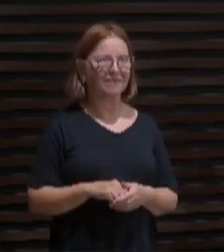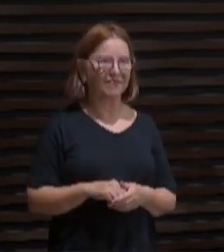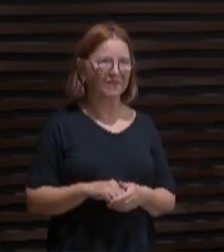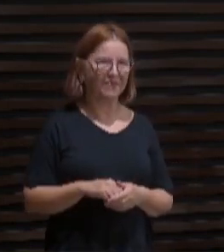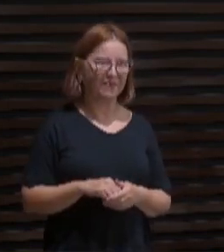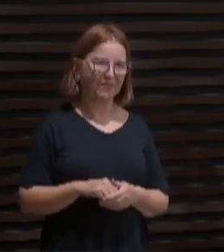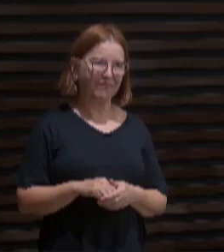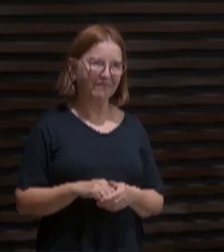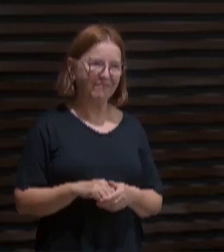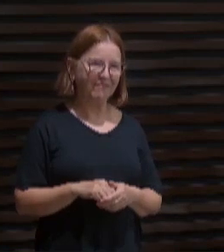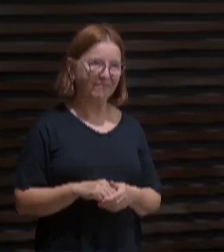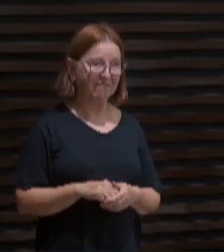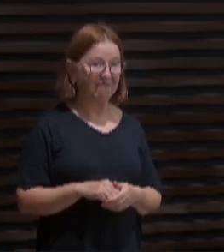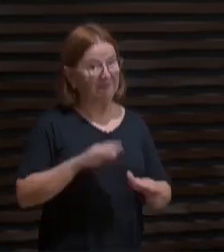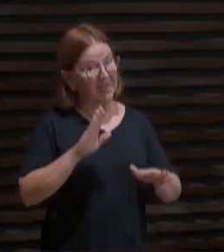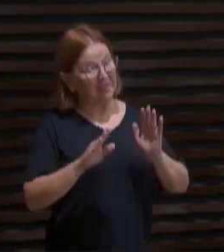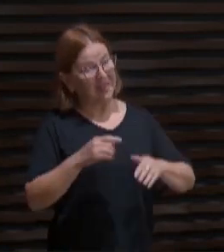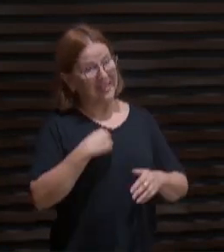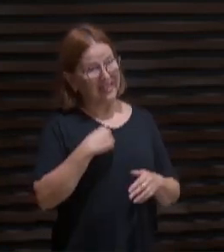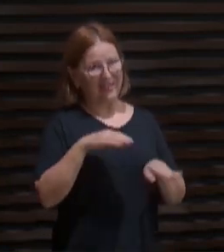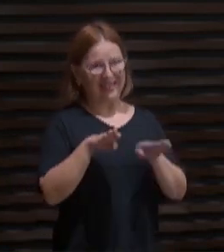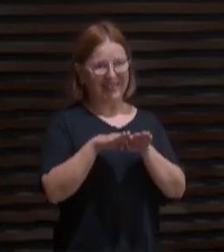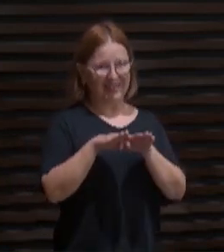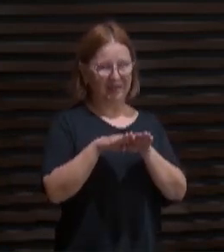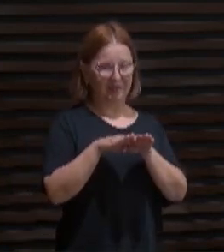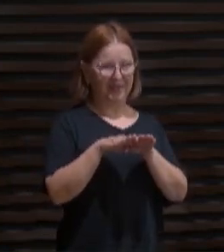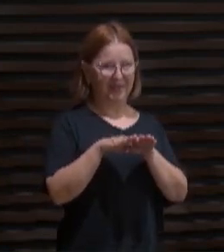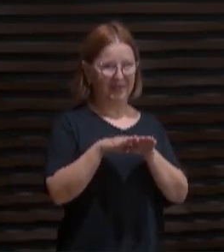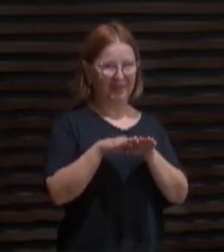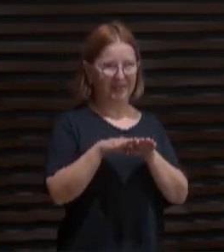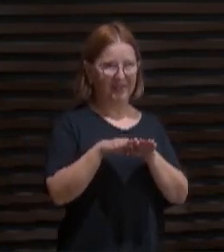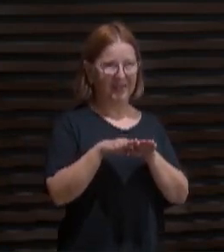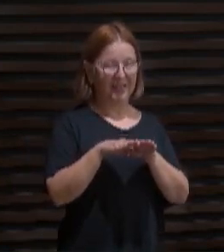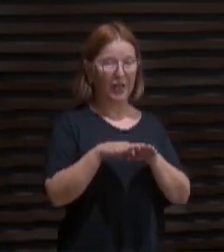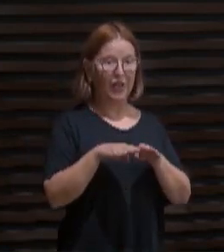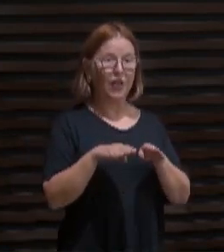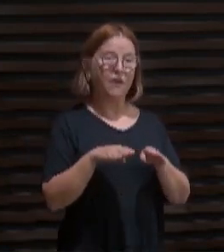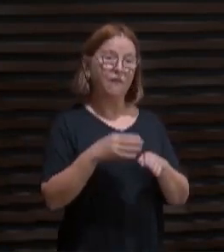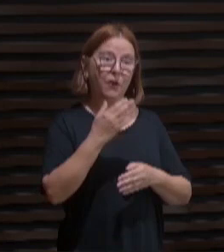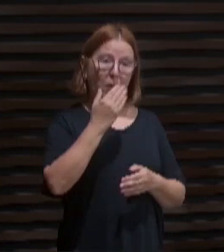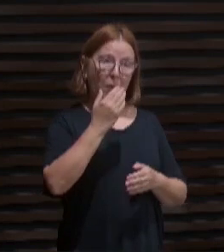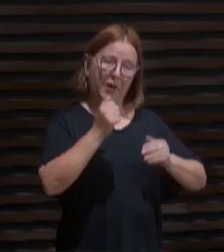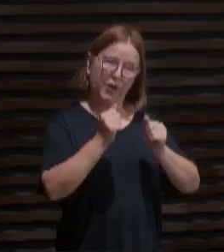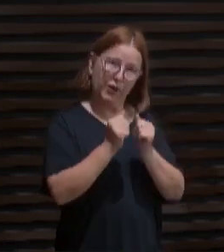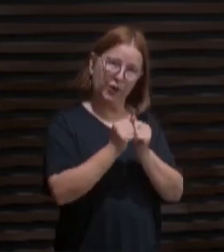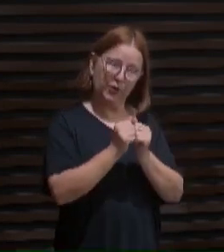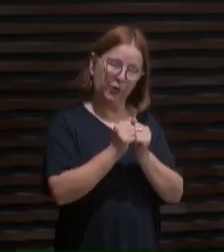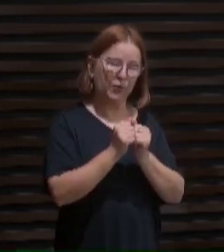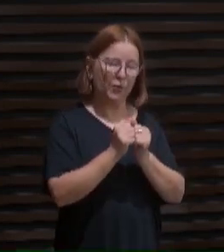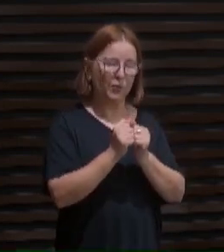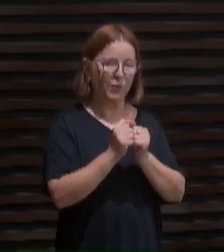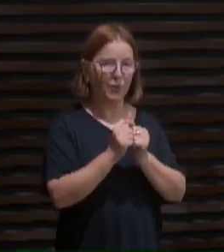digo, quem sabe se eu vou também na boda comer com Nietzsche, já que aquele poema, se